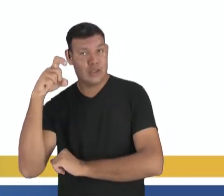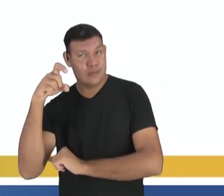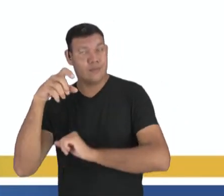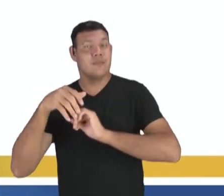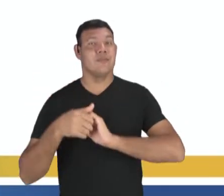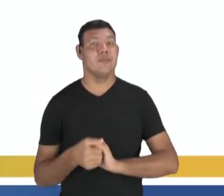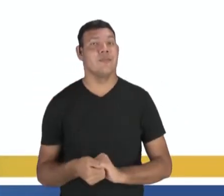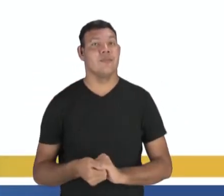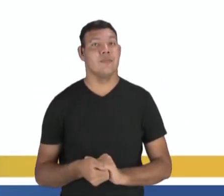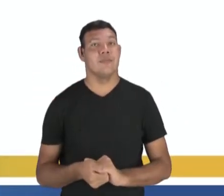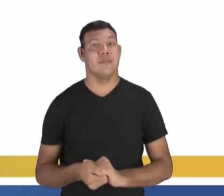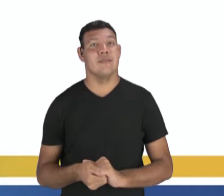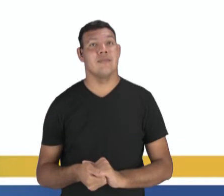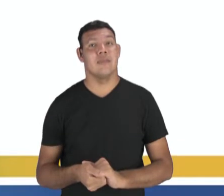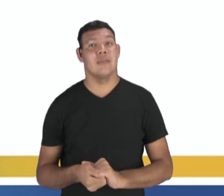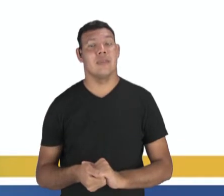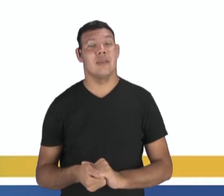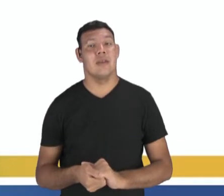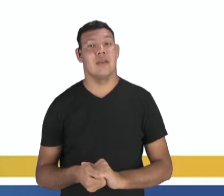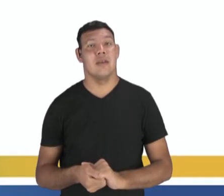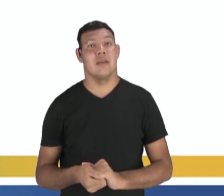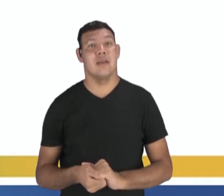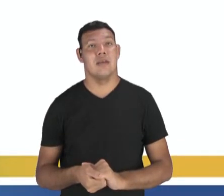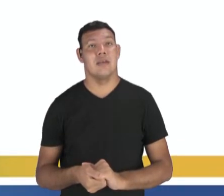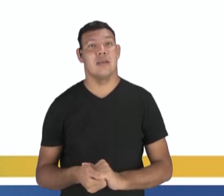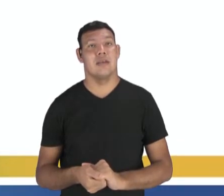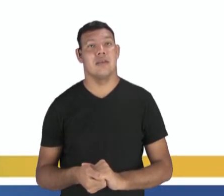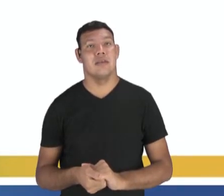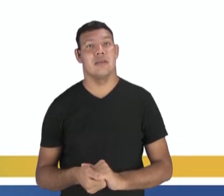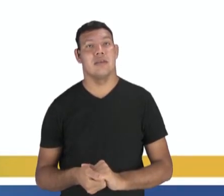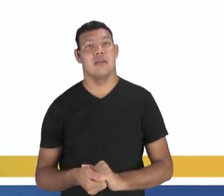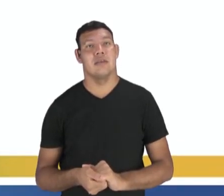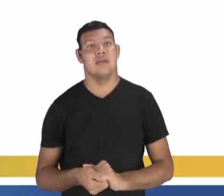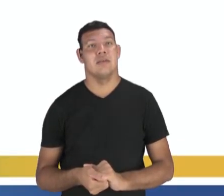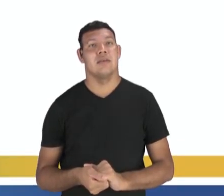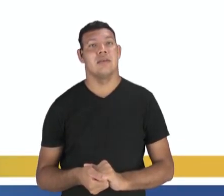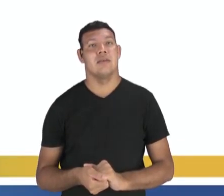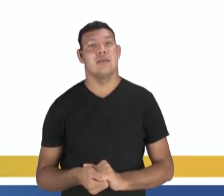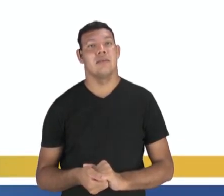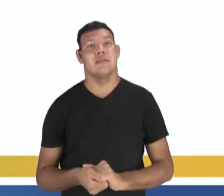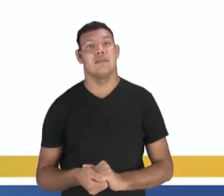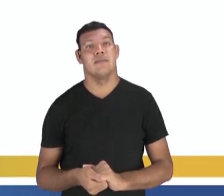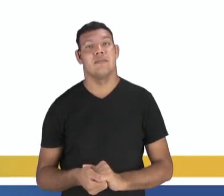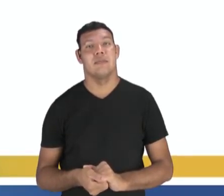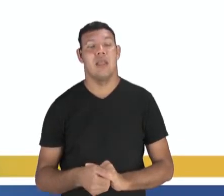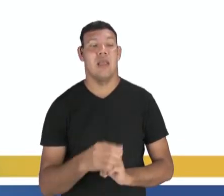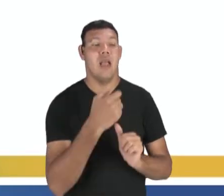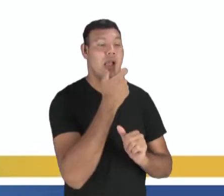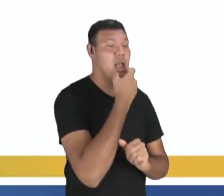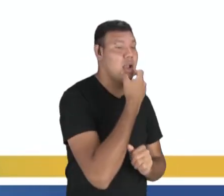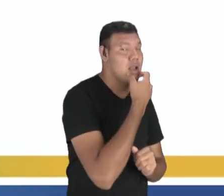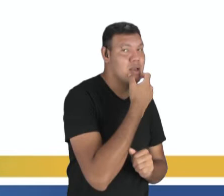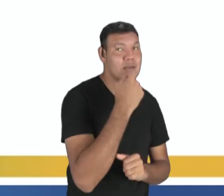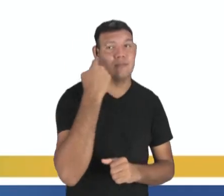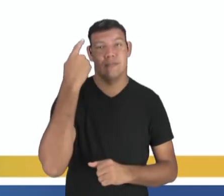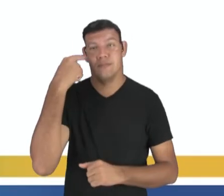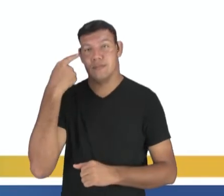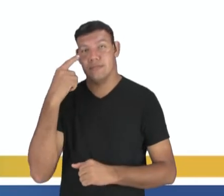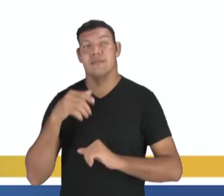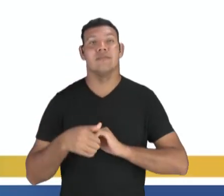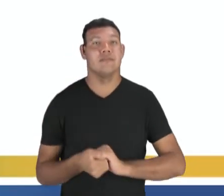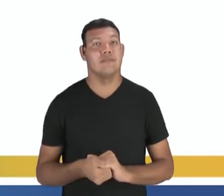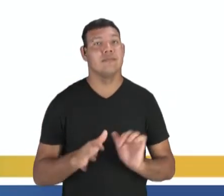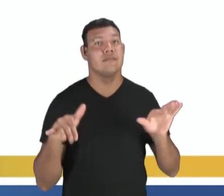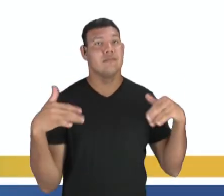500 ml x porque são aqueles que falam inglês e os que falam espanhol diz que falou e não falou tá